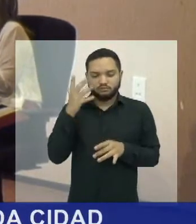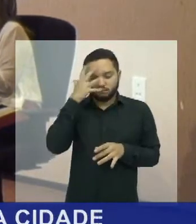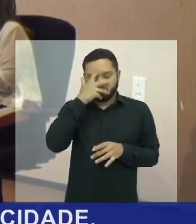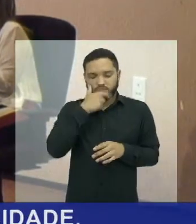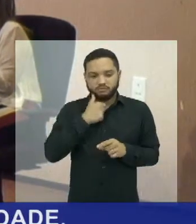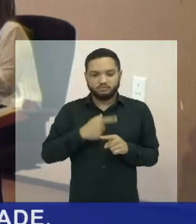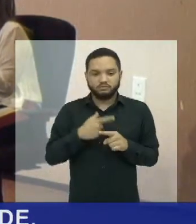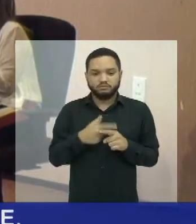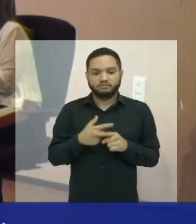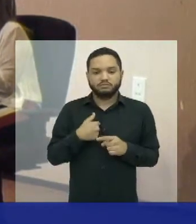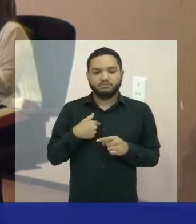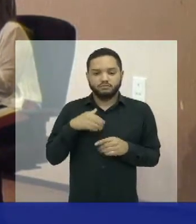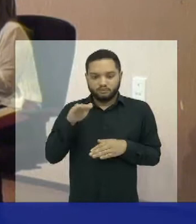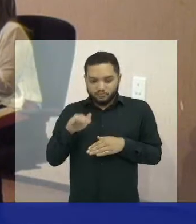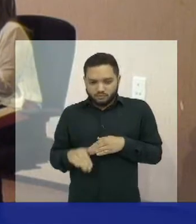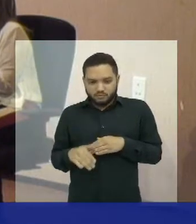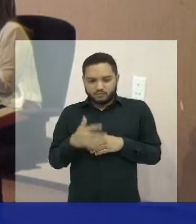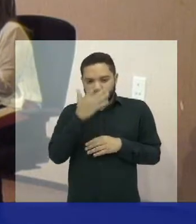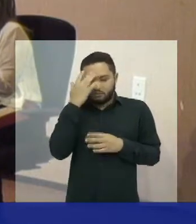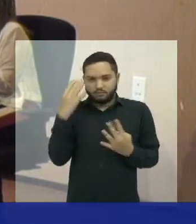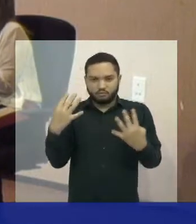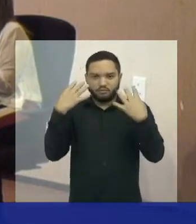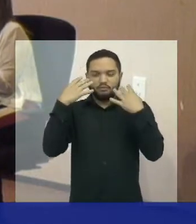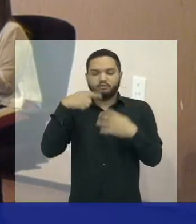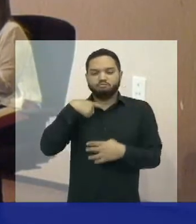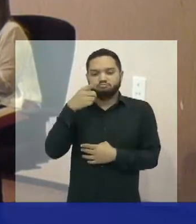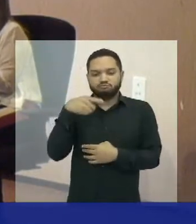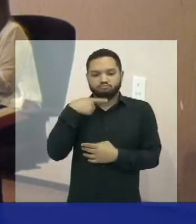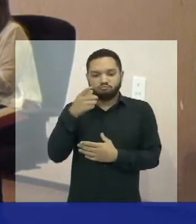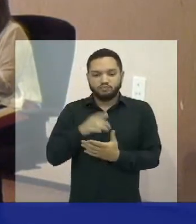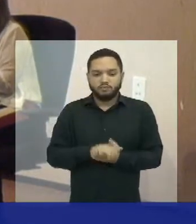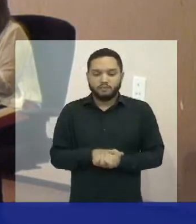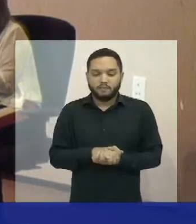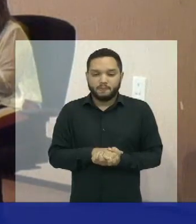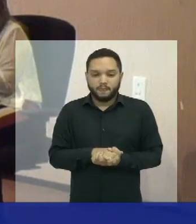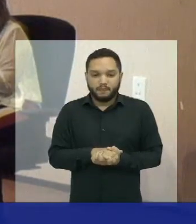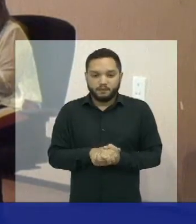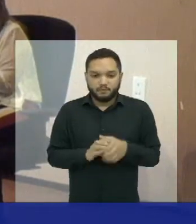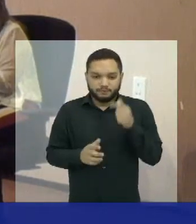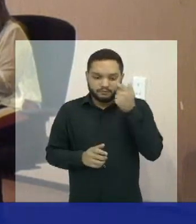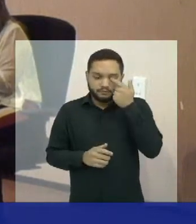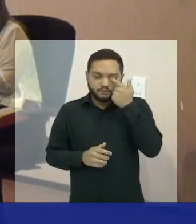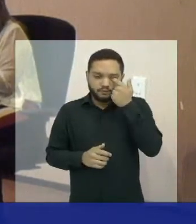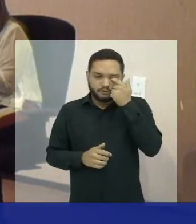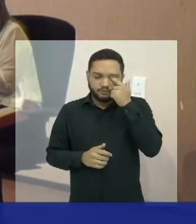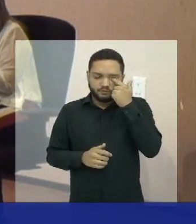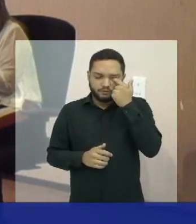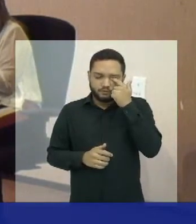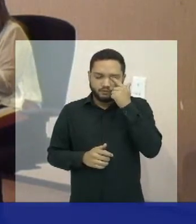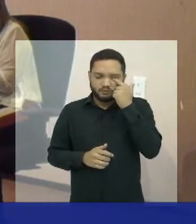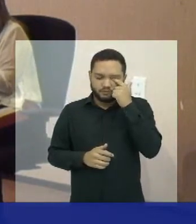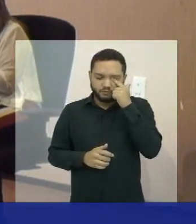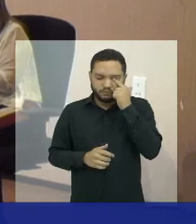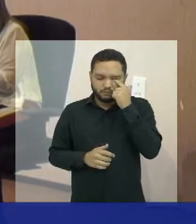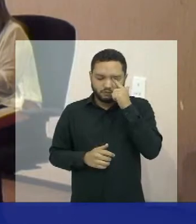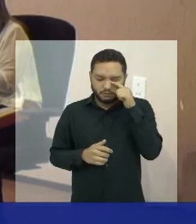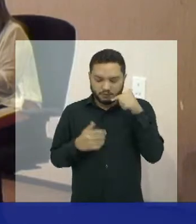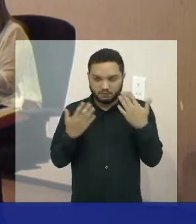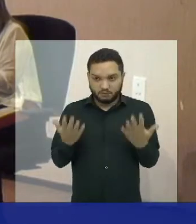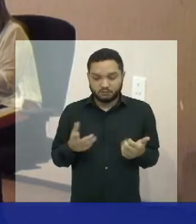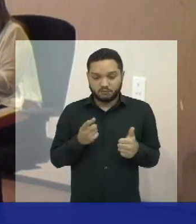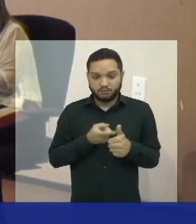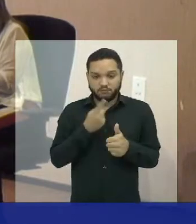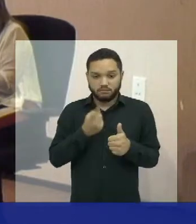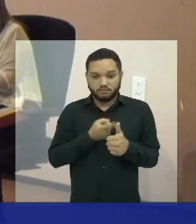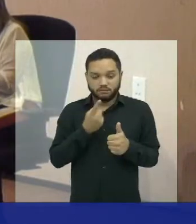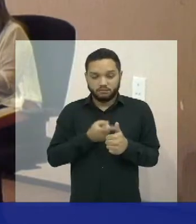porque eu sou pequenininha, se eu falar embaixo, ninguém vai me ver. Começa a contar os 5 de agora. Bom, a primeira coisa